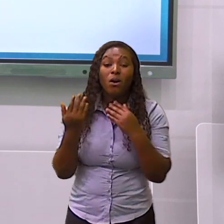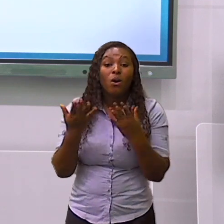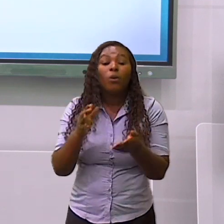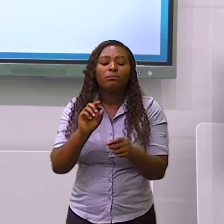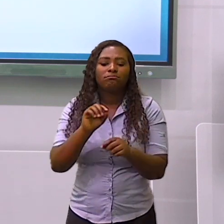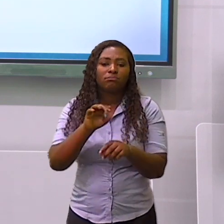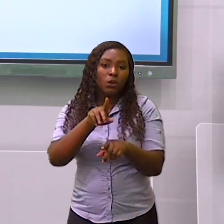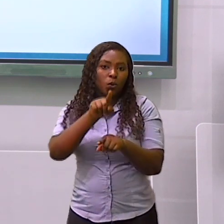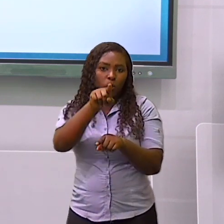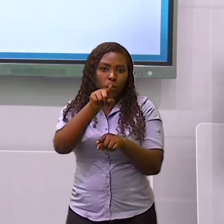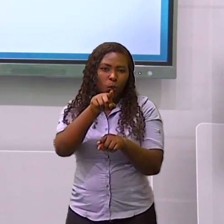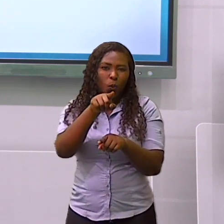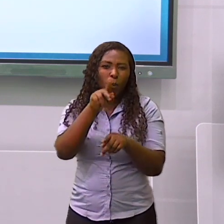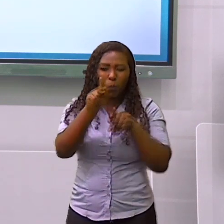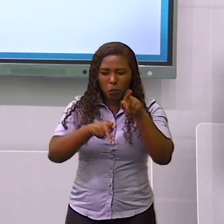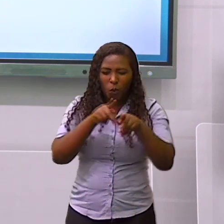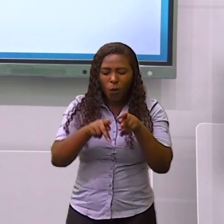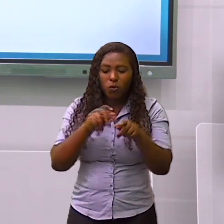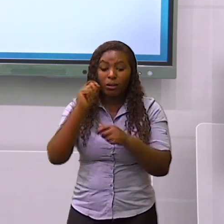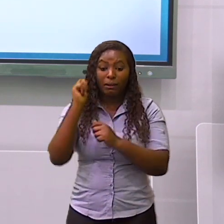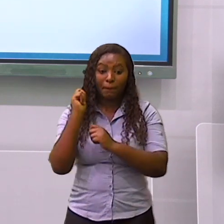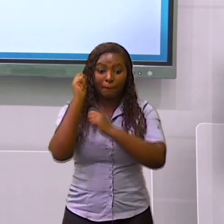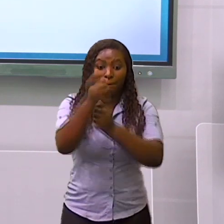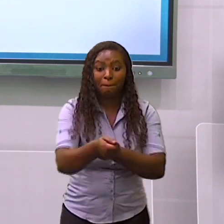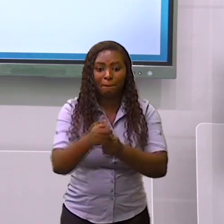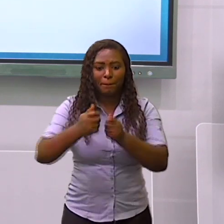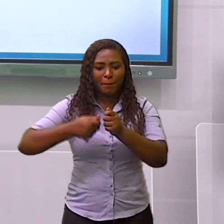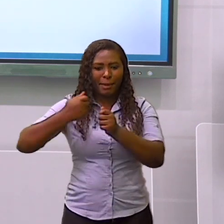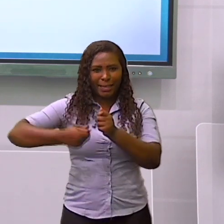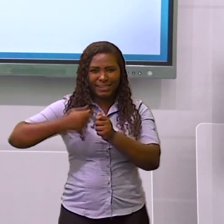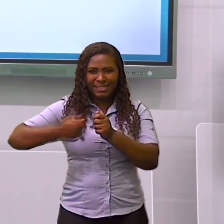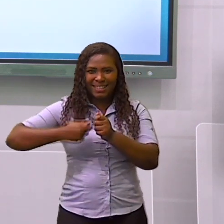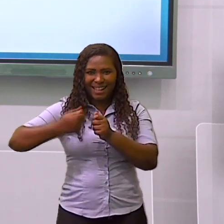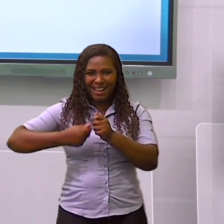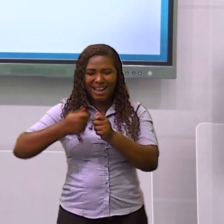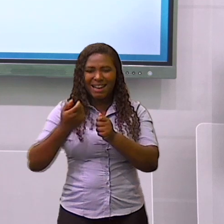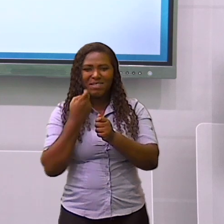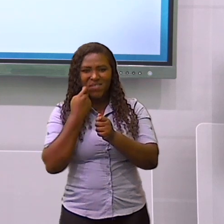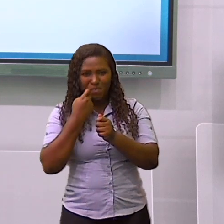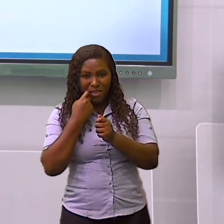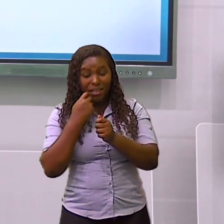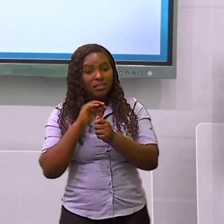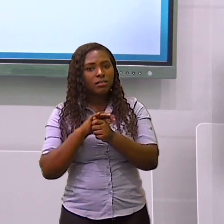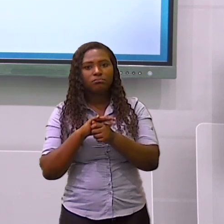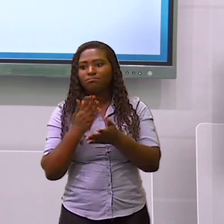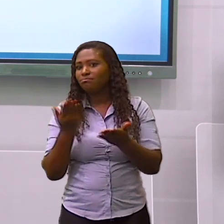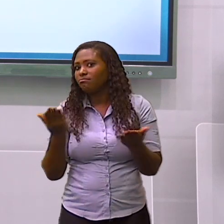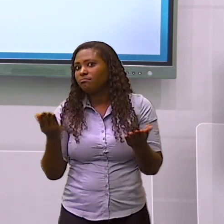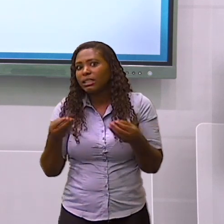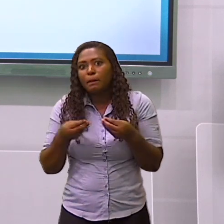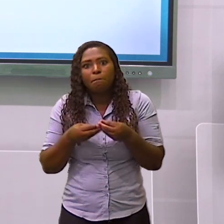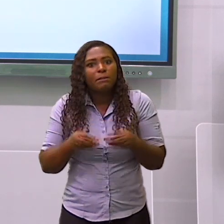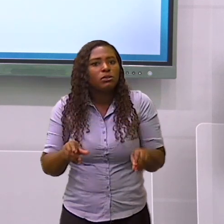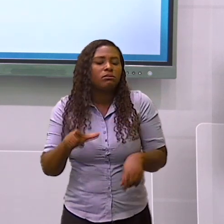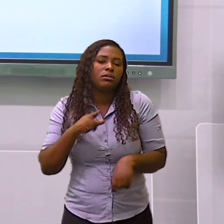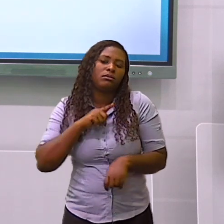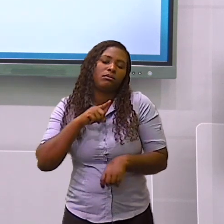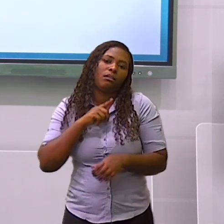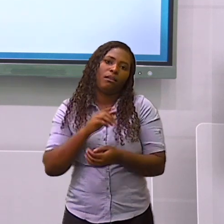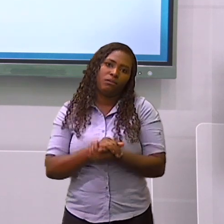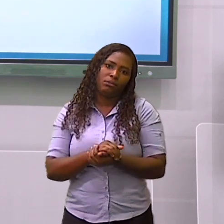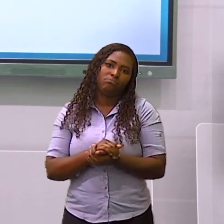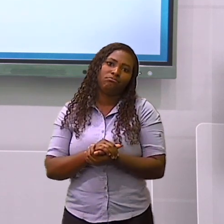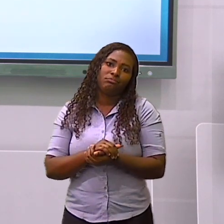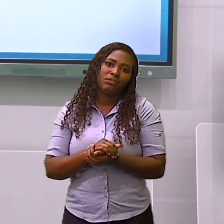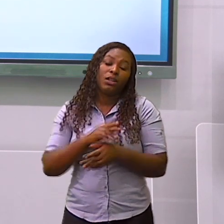próxima pesca. Foram afetados diretamente, não só os peixes, a fauna, mas também